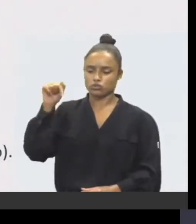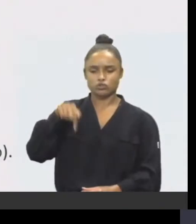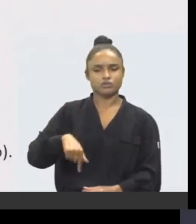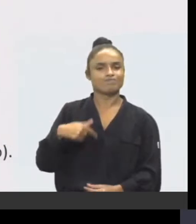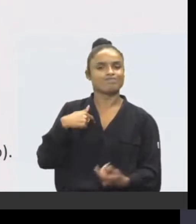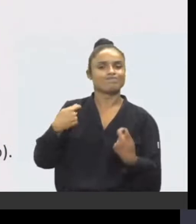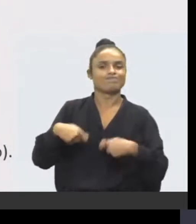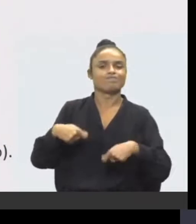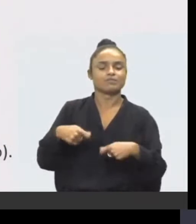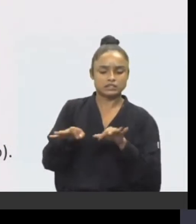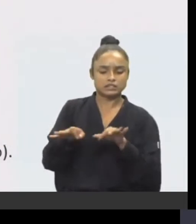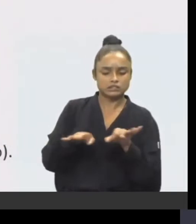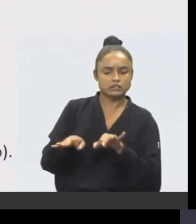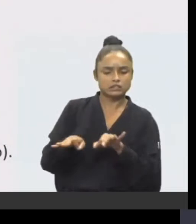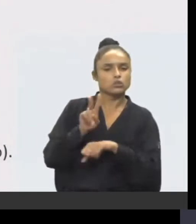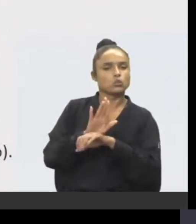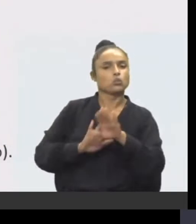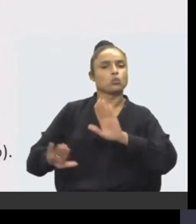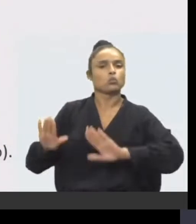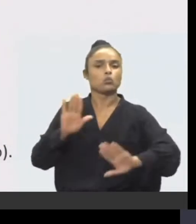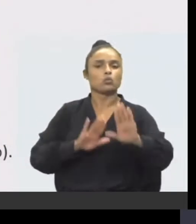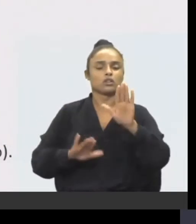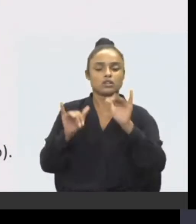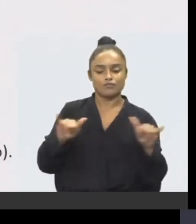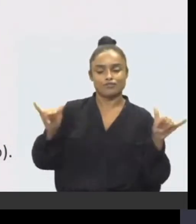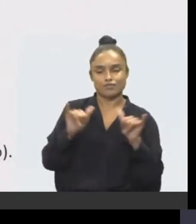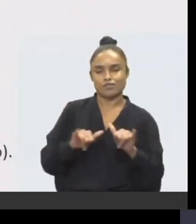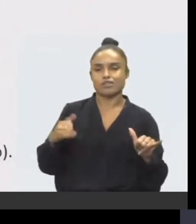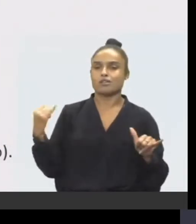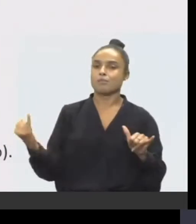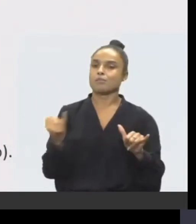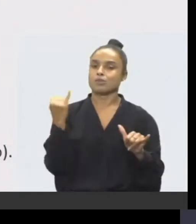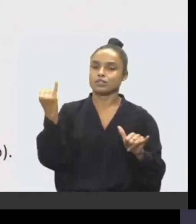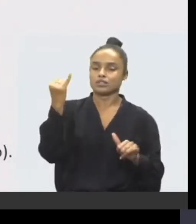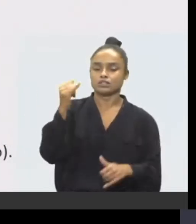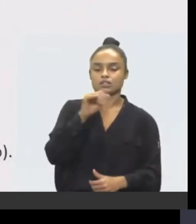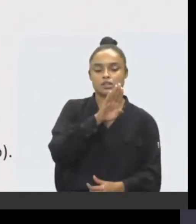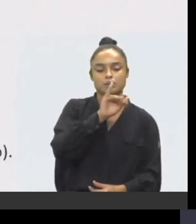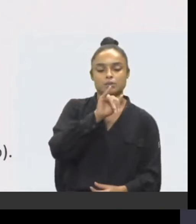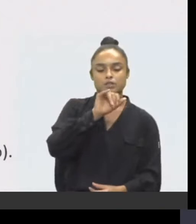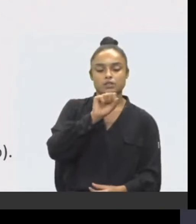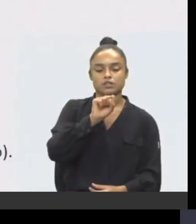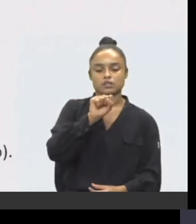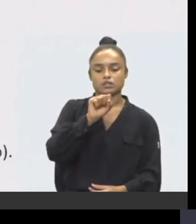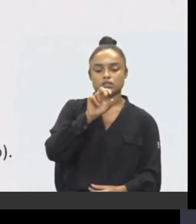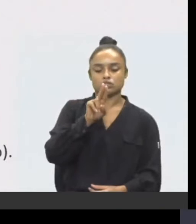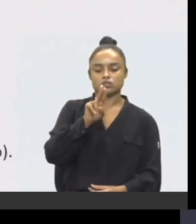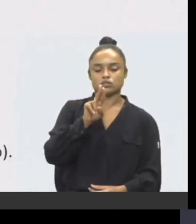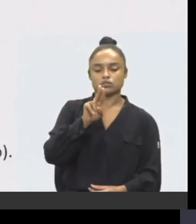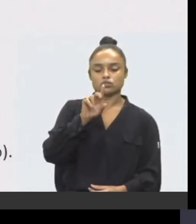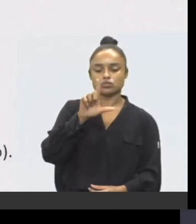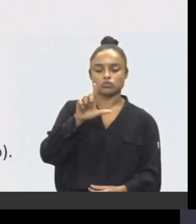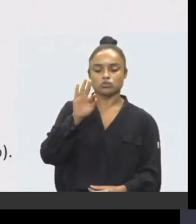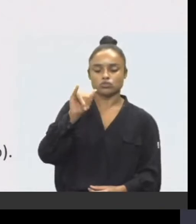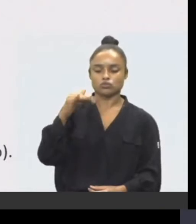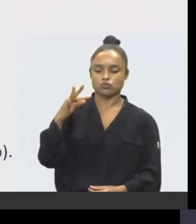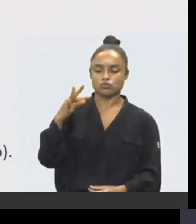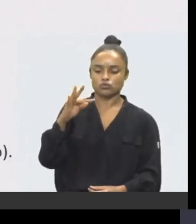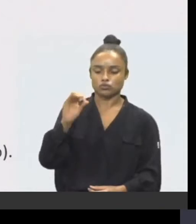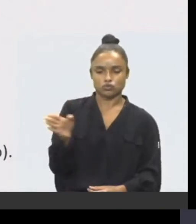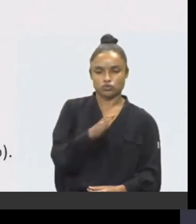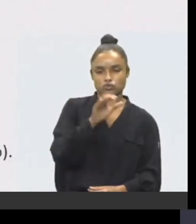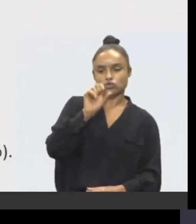tomar cuidado aí com algumas informações importantes sobre o bisulfito de sódio. Então, as soluções elas podem ser soluções normais,